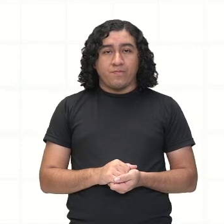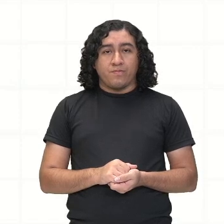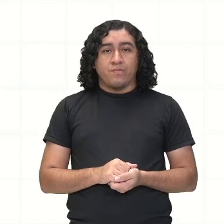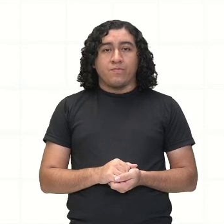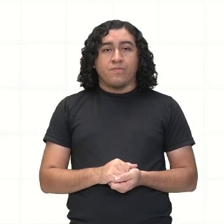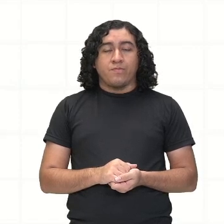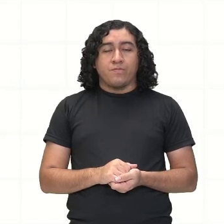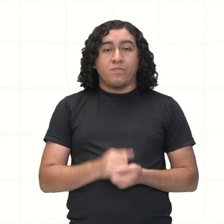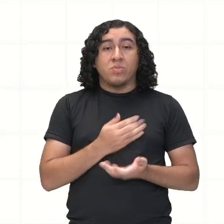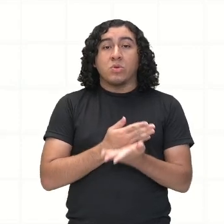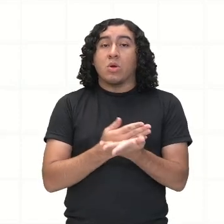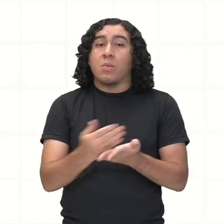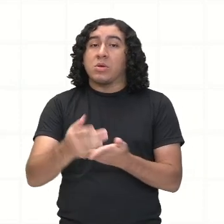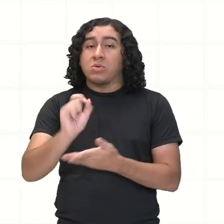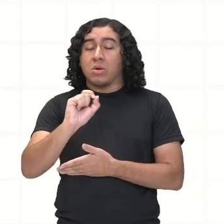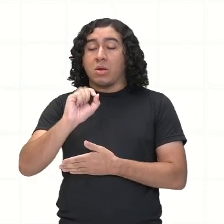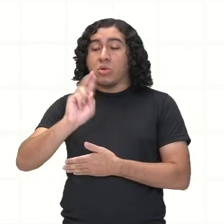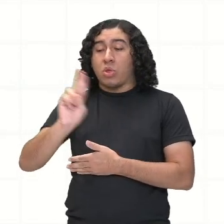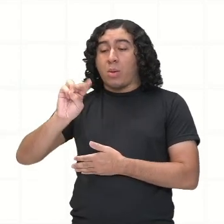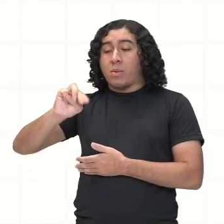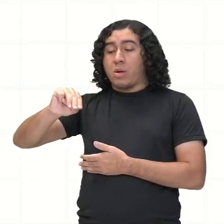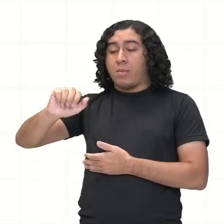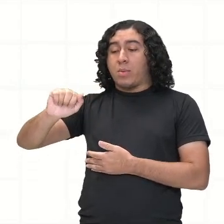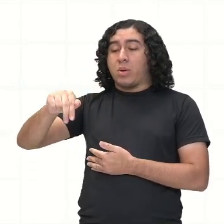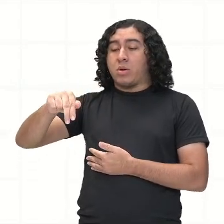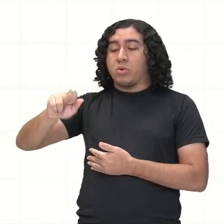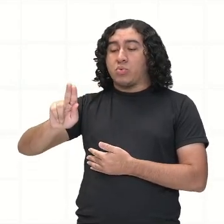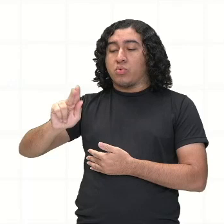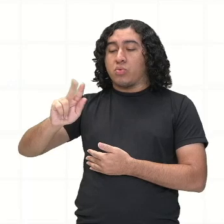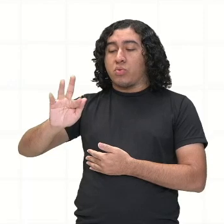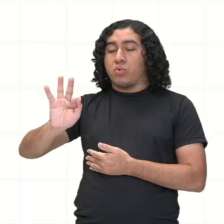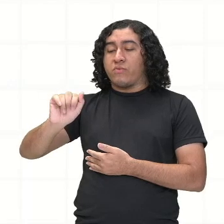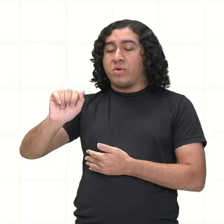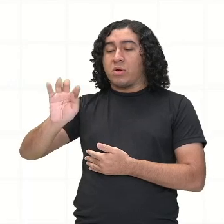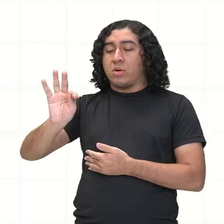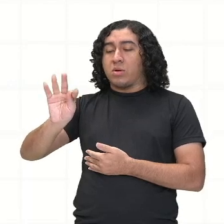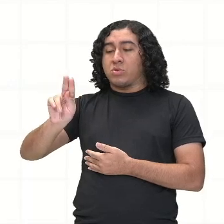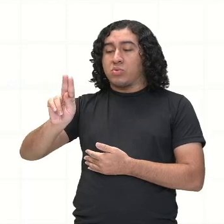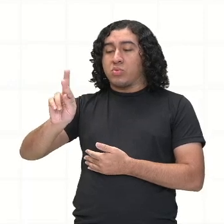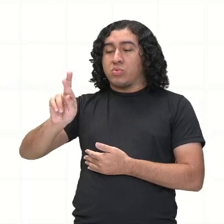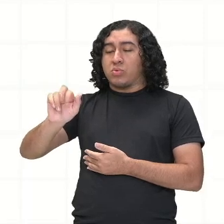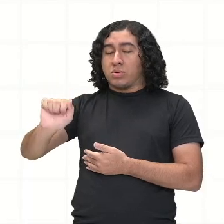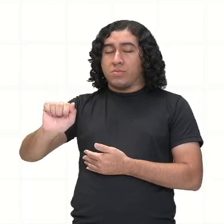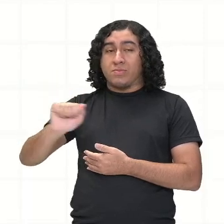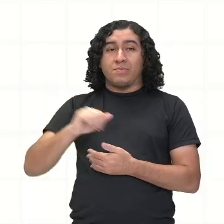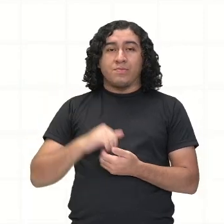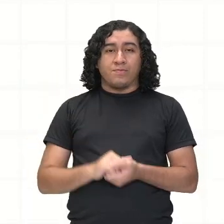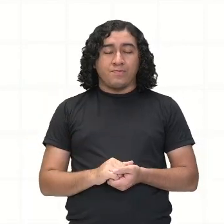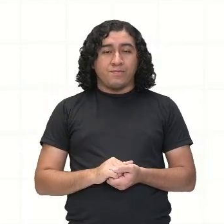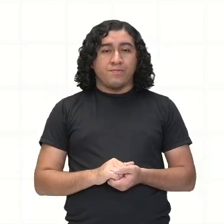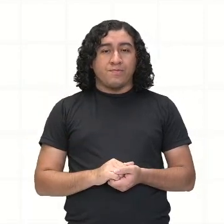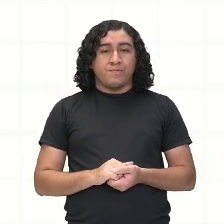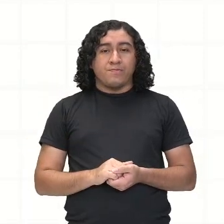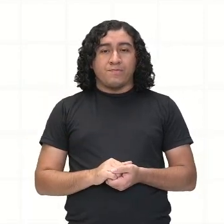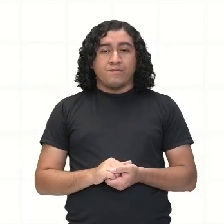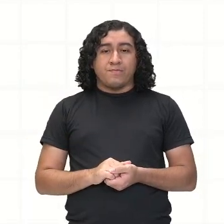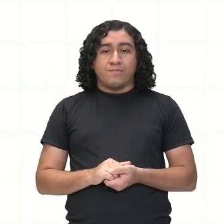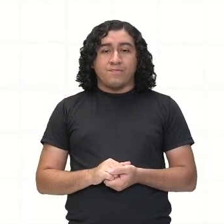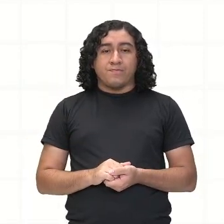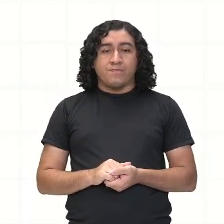como manufatura, que vai com certeza aí aumentar o poder desses burgueses. Então observem que